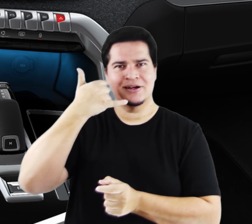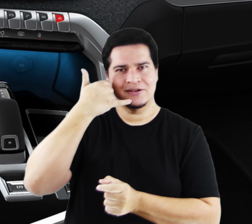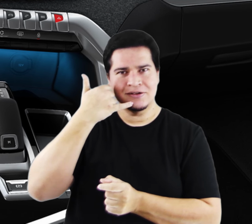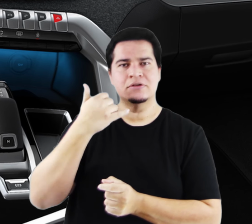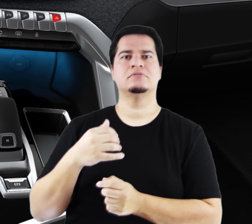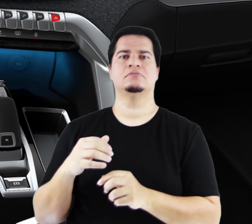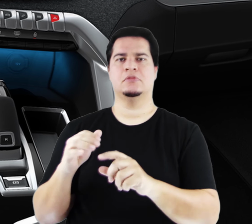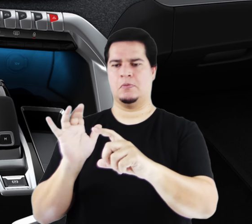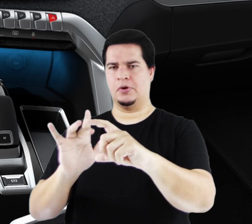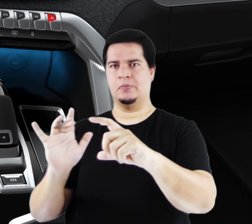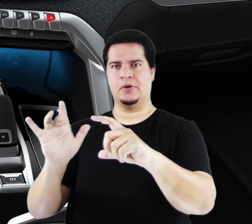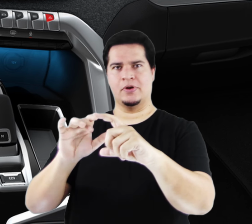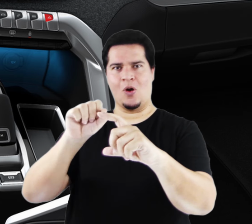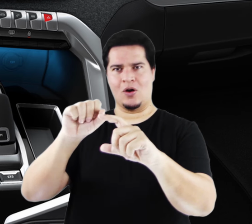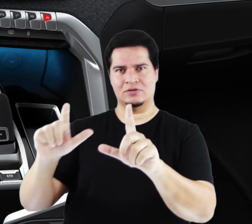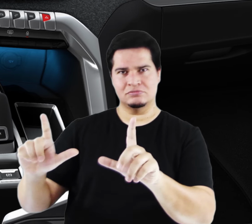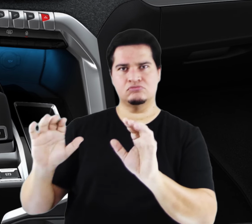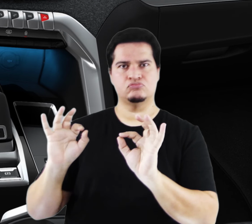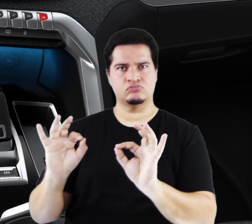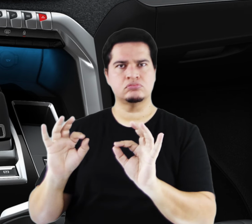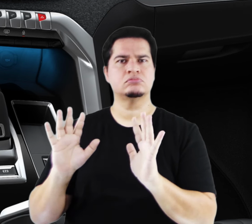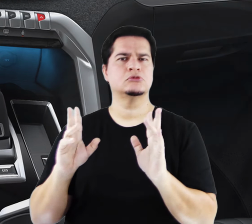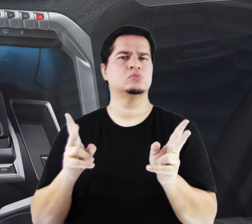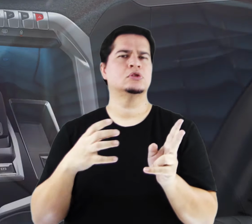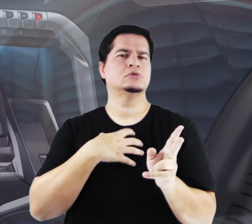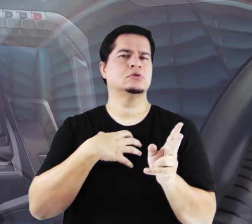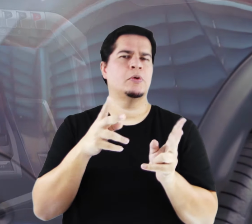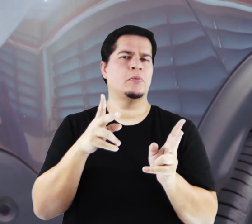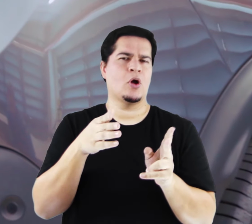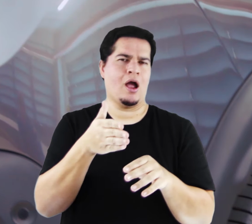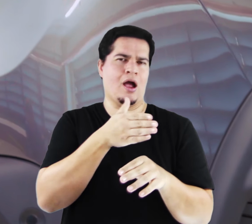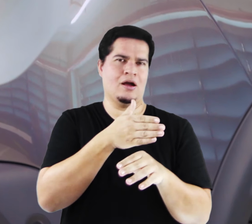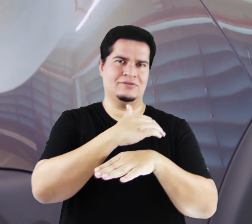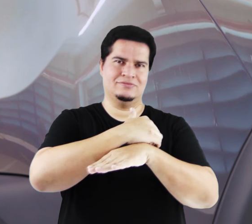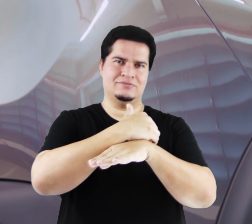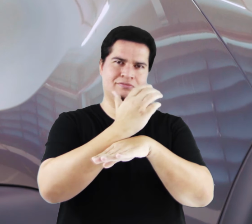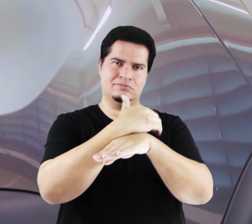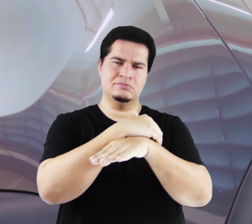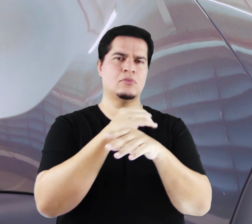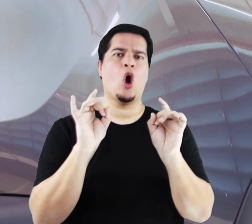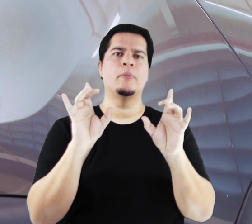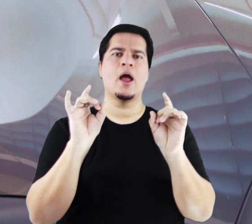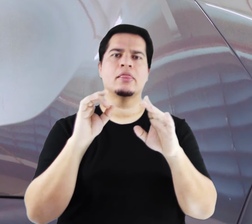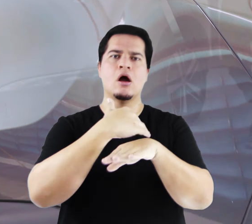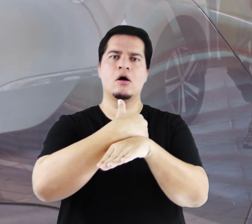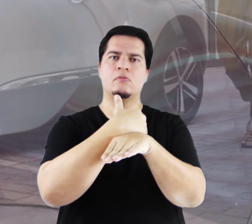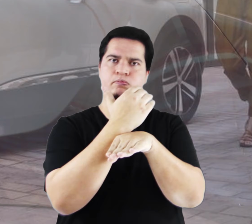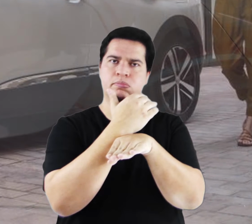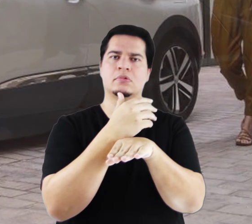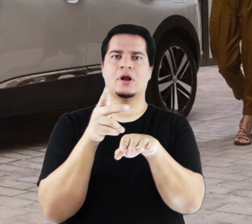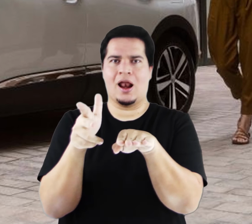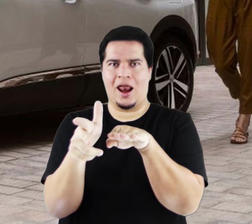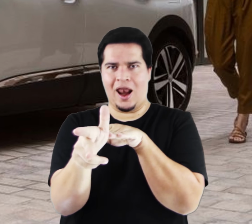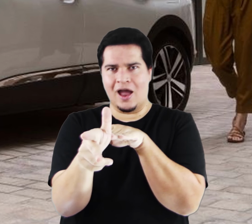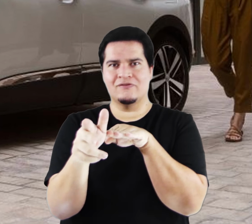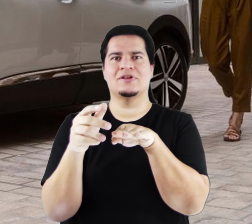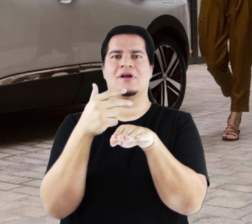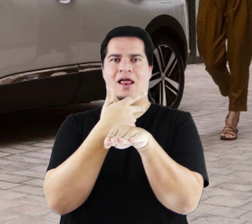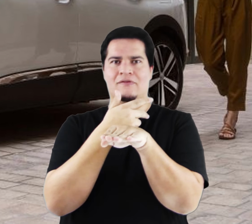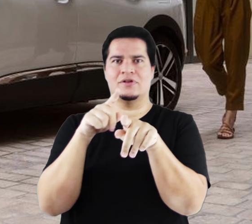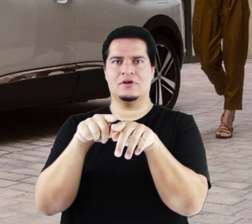de 8 polegadas, ou seja, o mesmo sistema de infotainment que havia antes, porta-malas com abertura elétrica, câmera traseira e sensores de estacionamento,